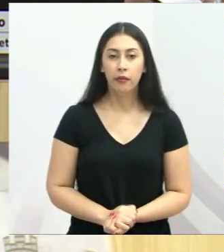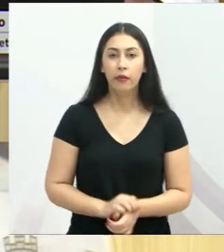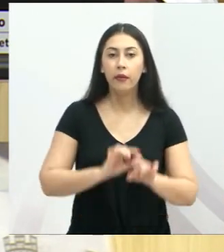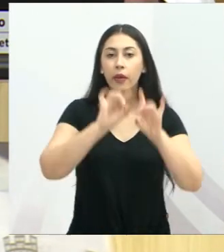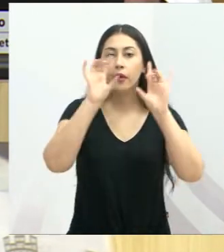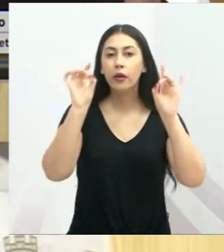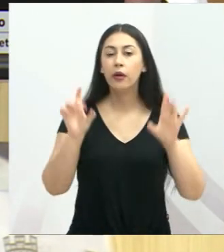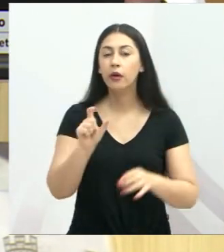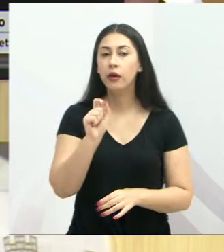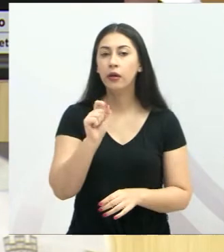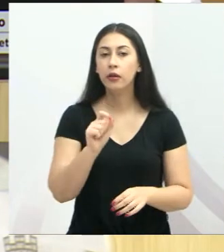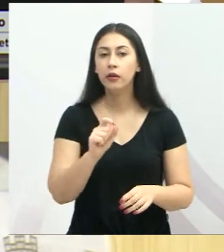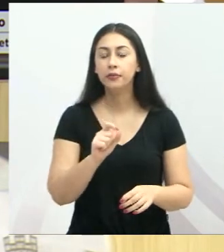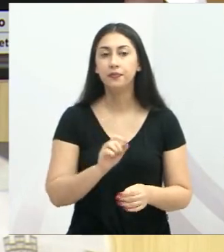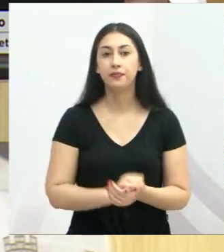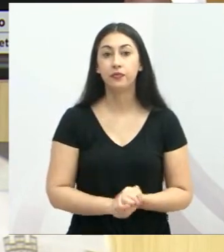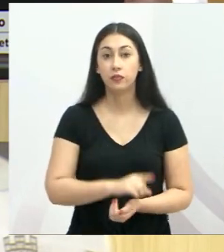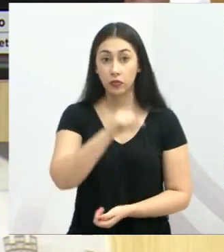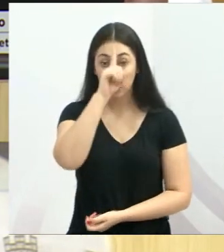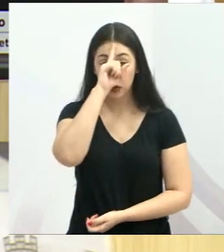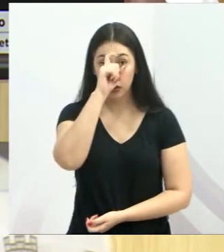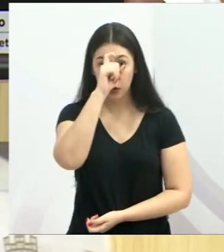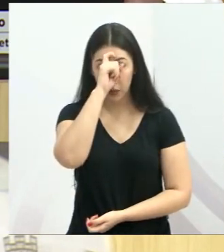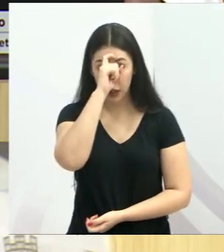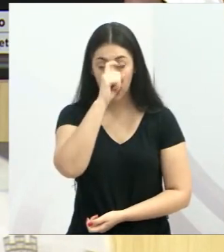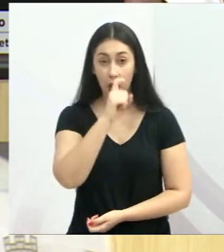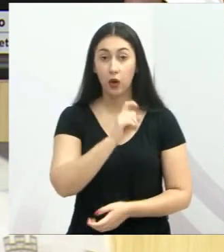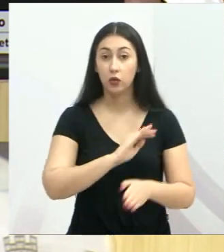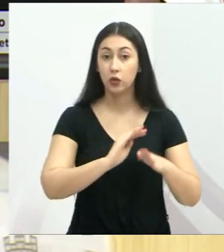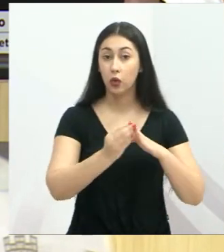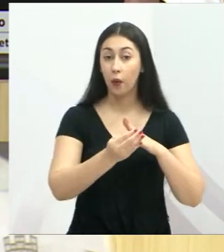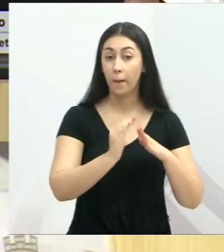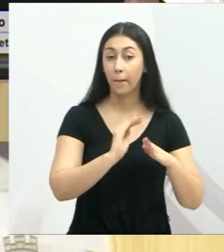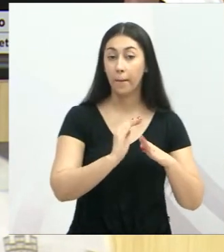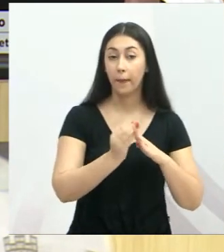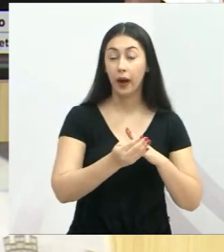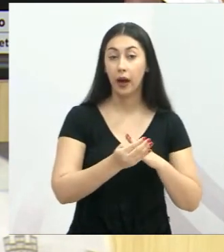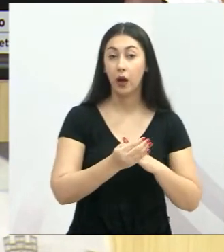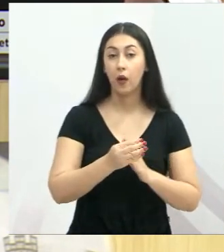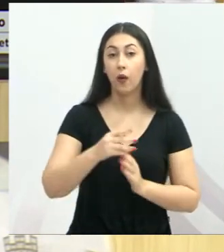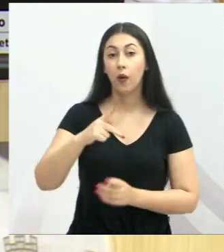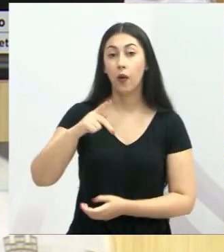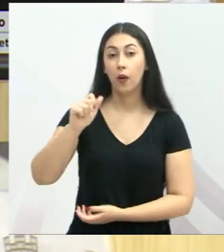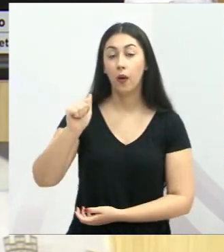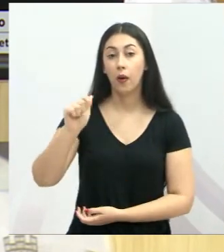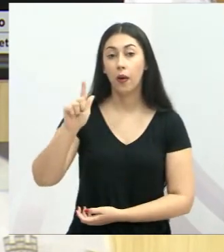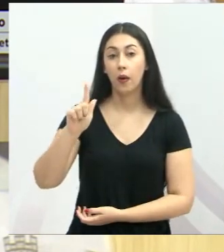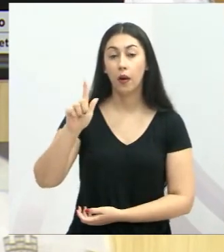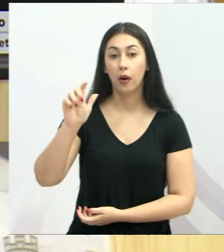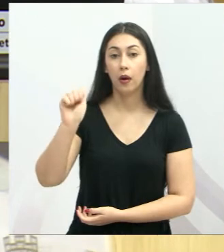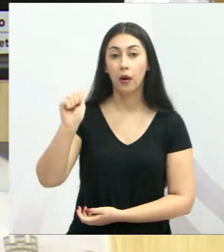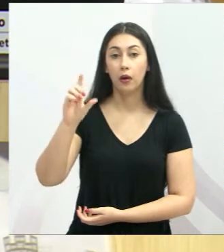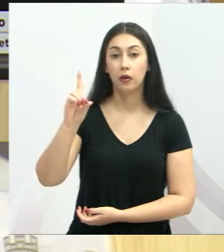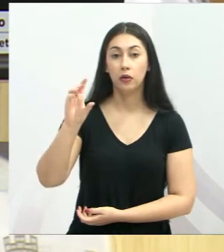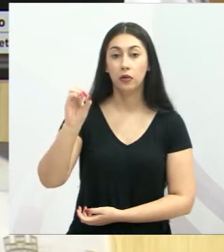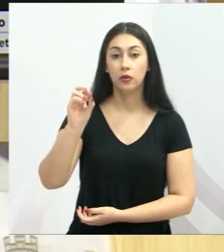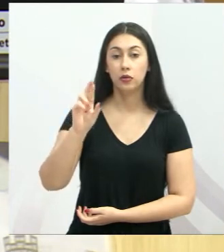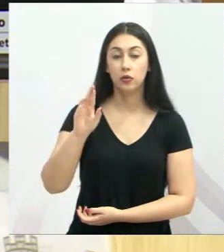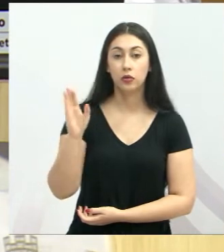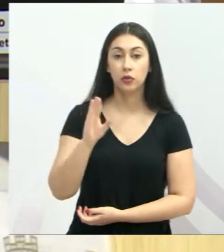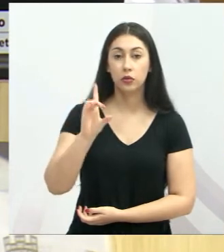o BS Pagador de Andrade e o BS Parque Brasil. Requeremos